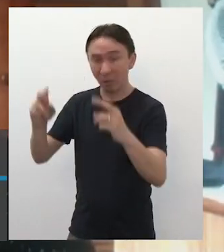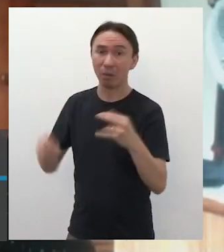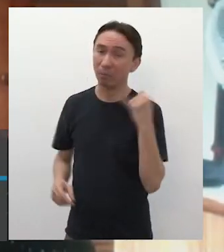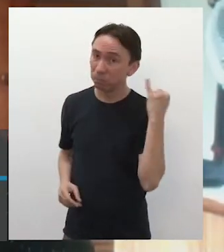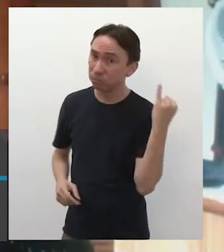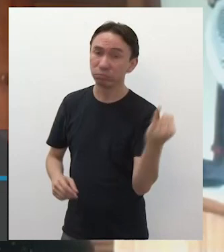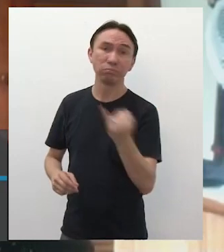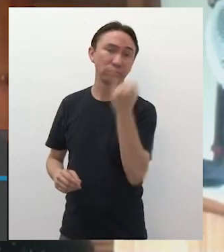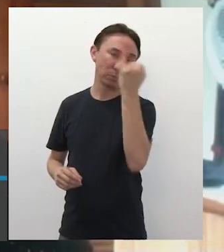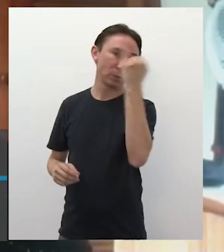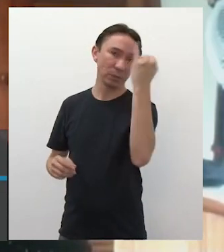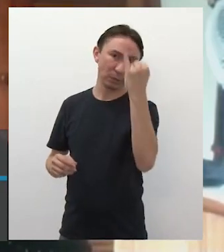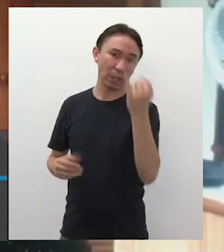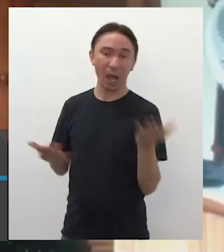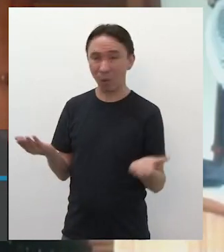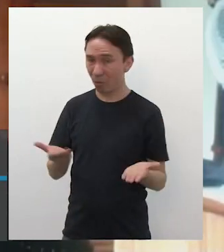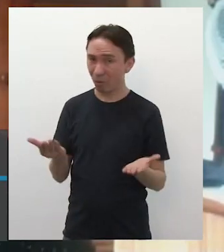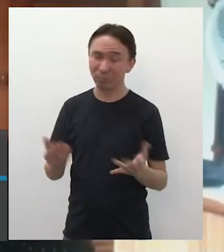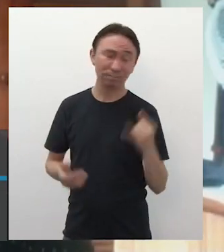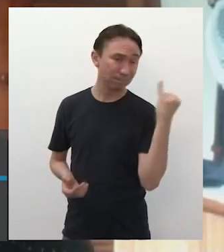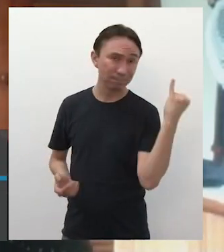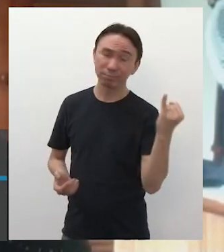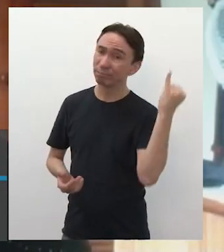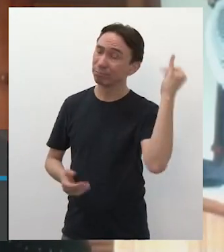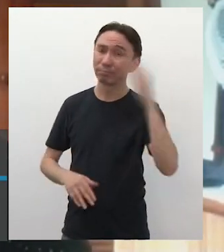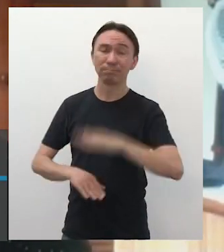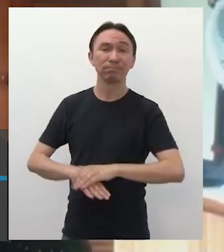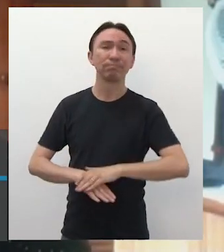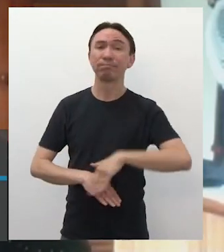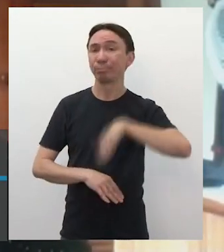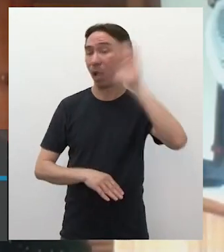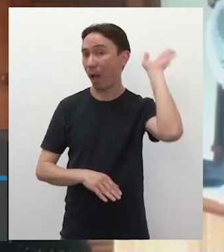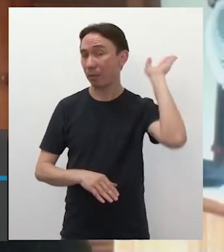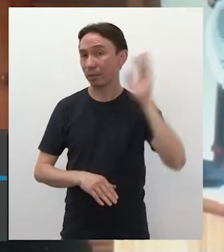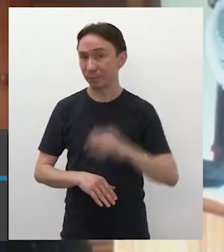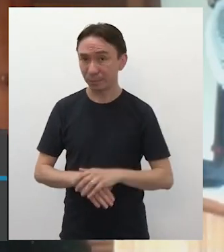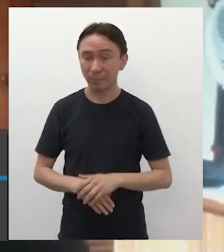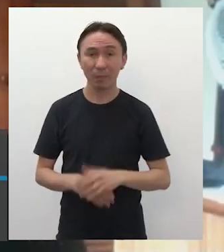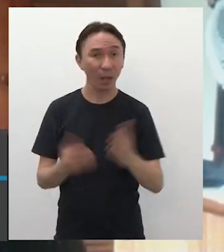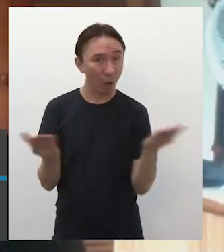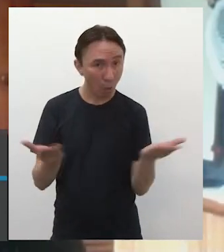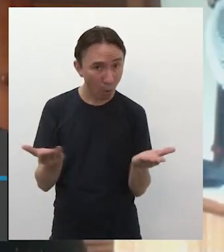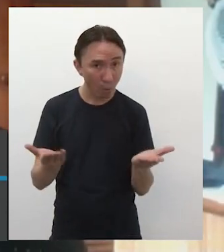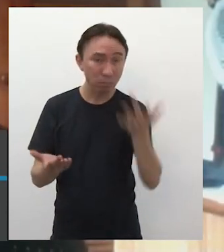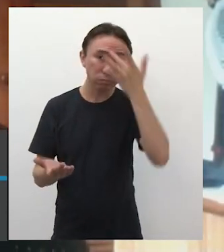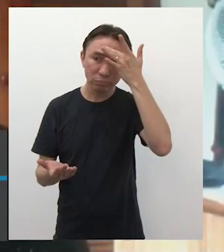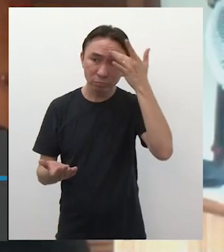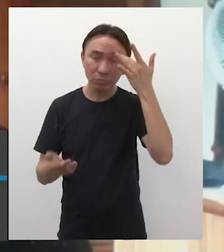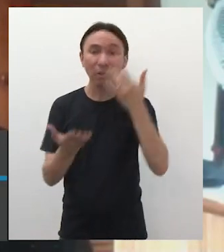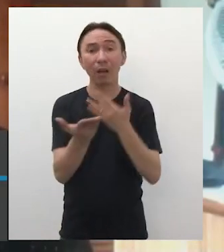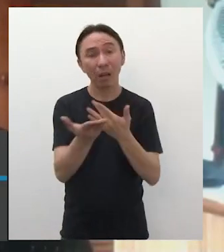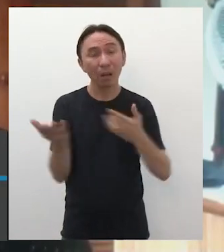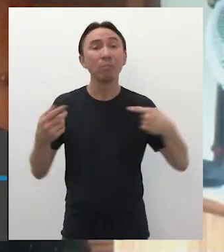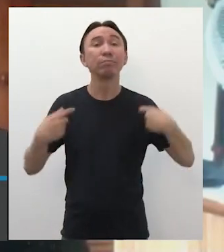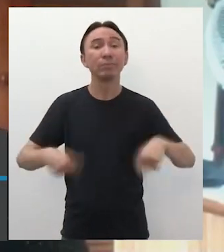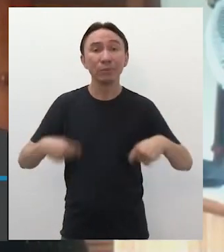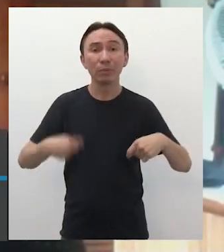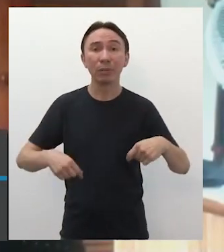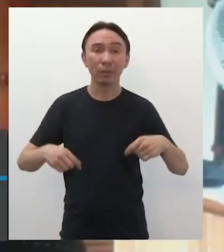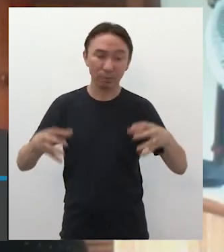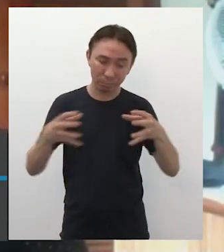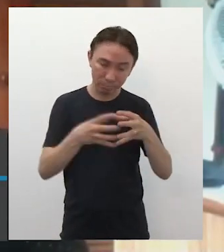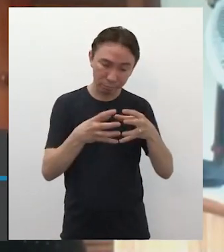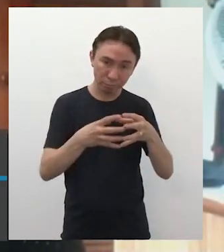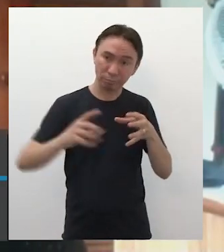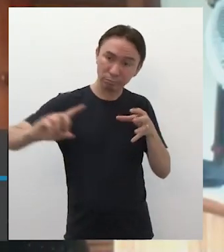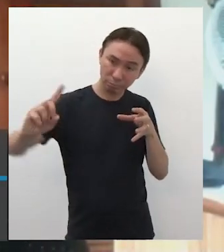é ainda mais importante. Estamos no momento em que as pessoas precisam ser acolhidas. E a palavra